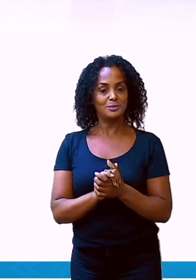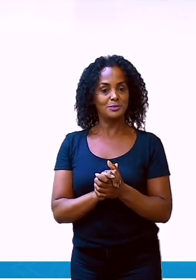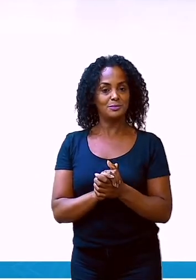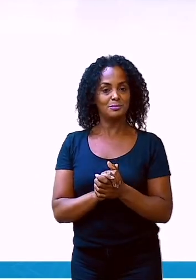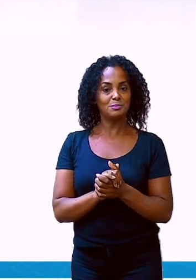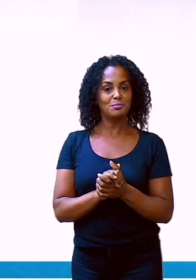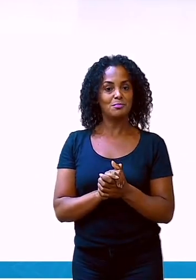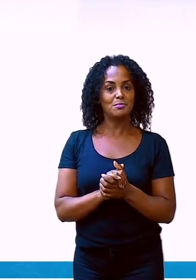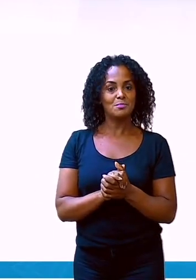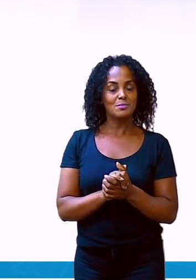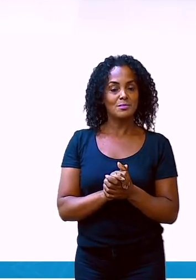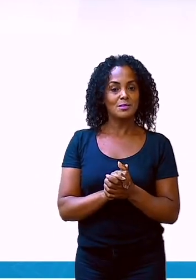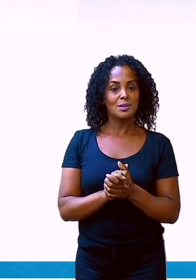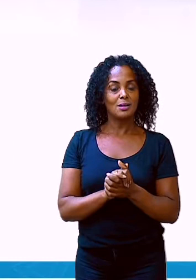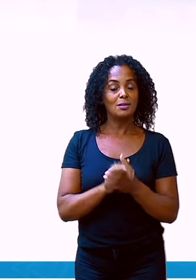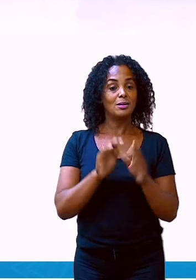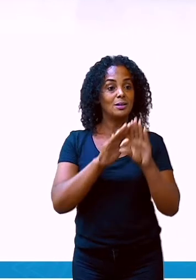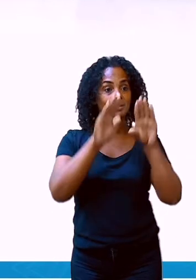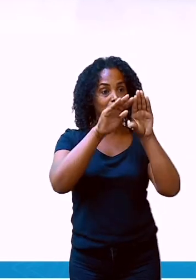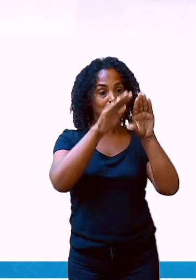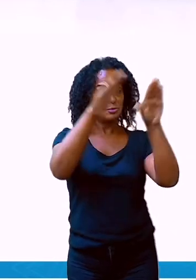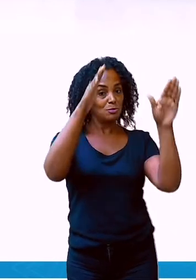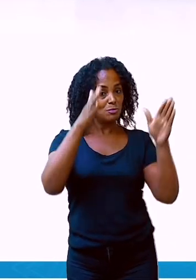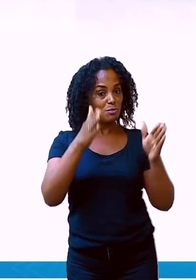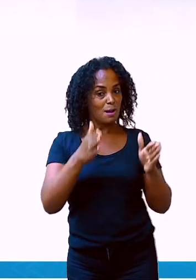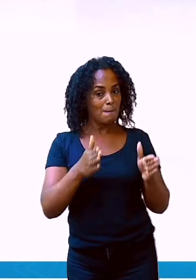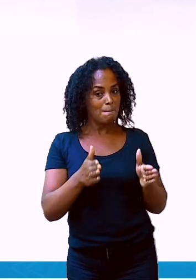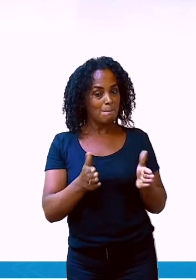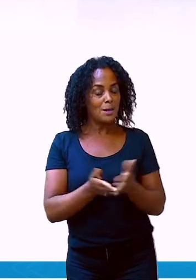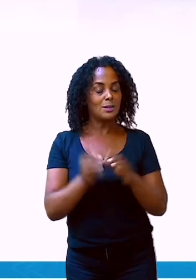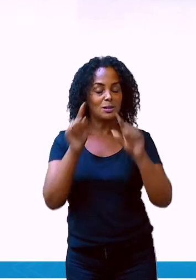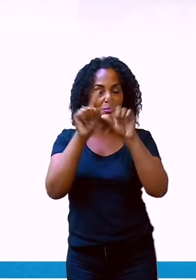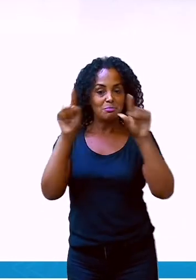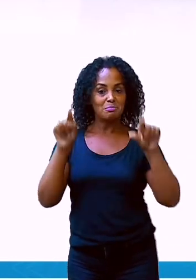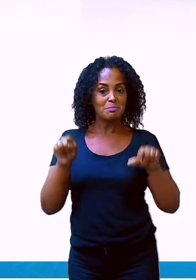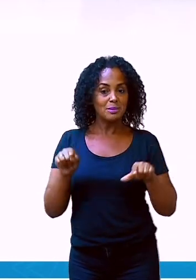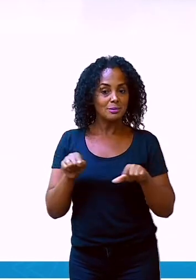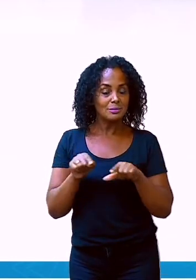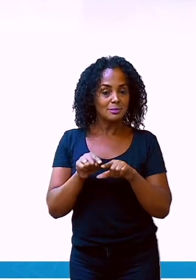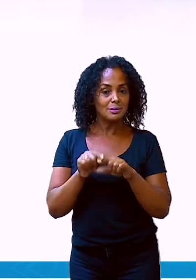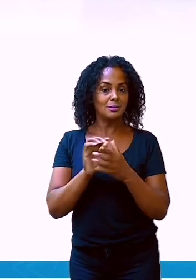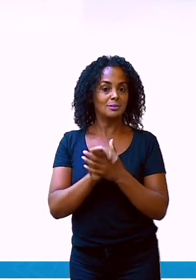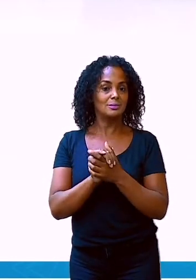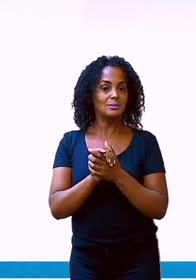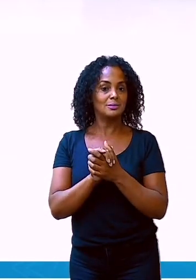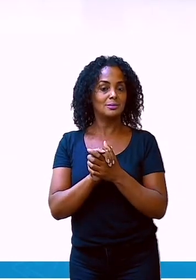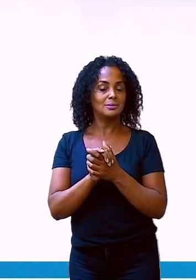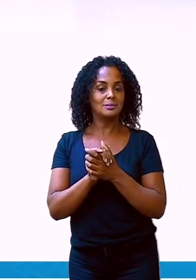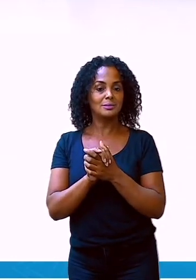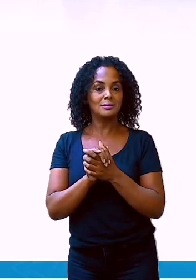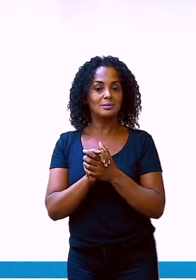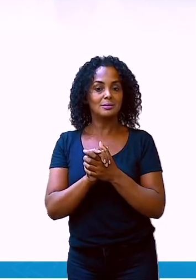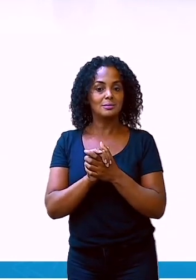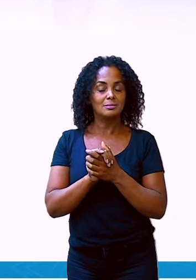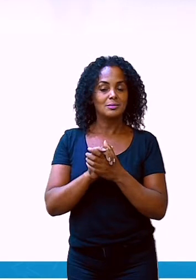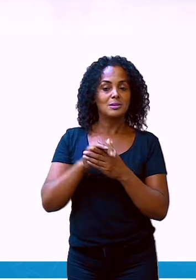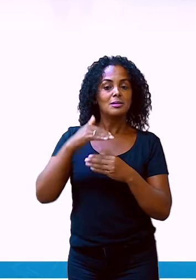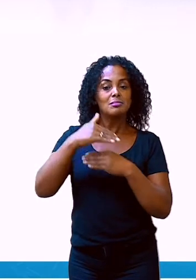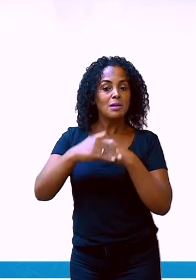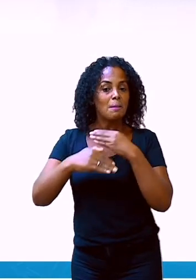Este aqui é o armário, não é isso mesmo? Uma caixinha, e ela encapou esta caixinha com papel marrom.